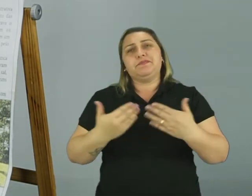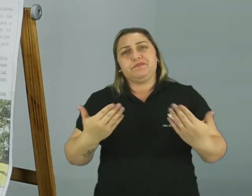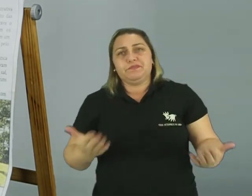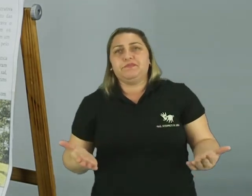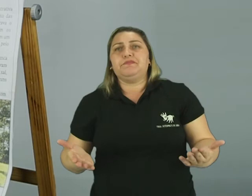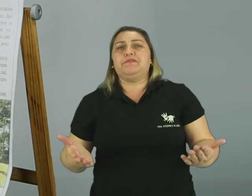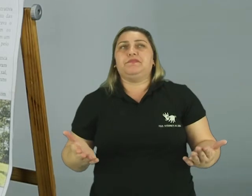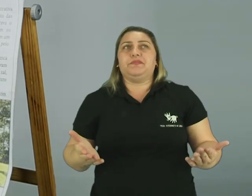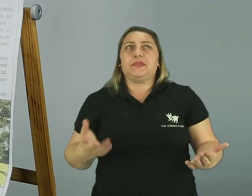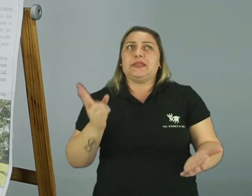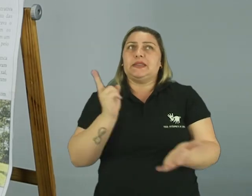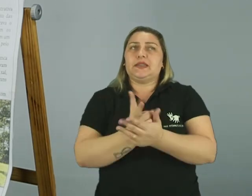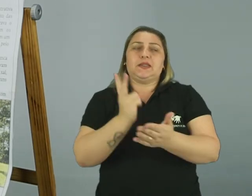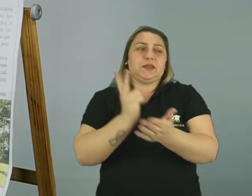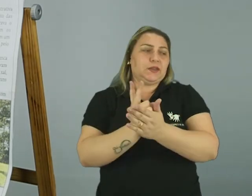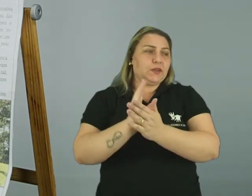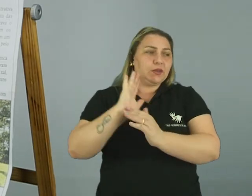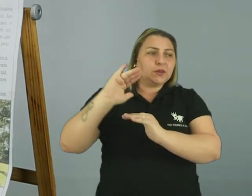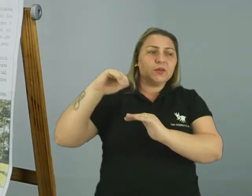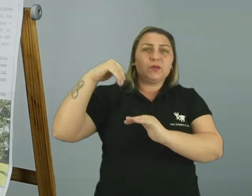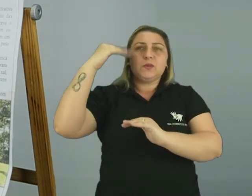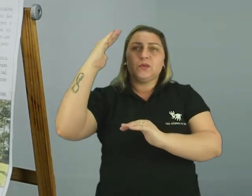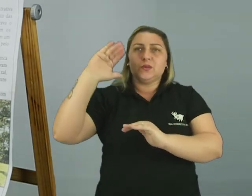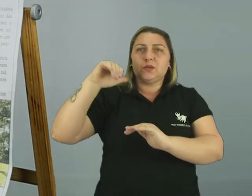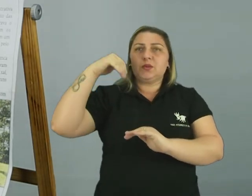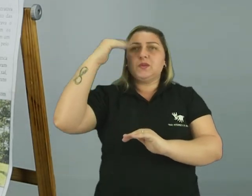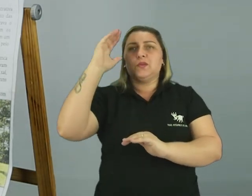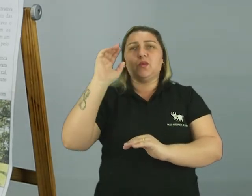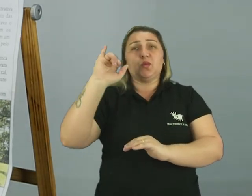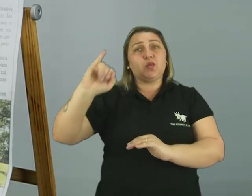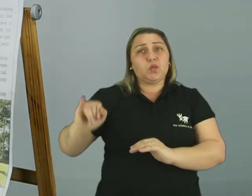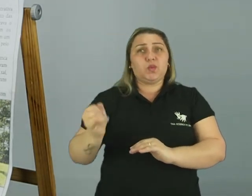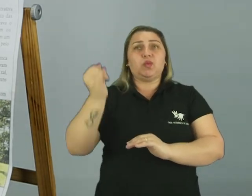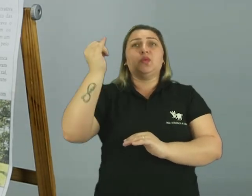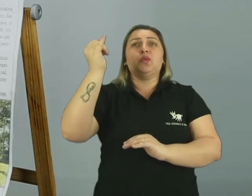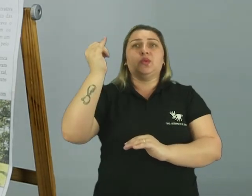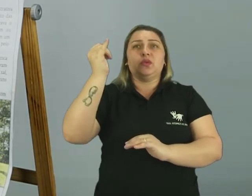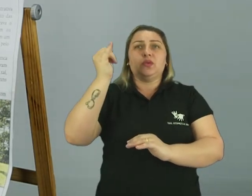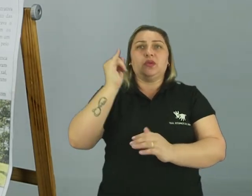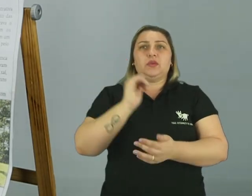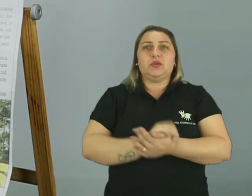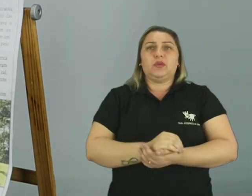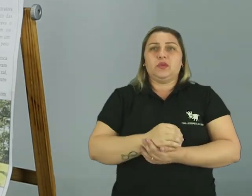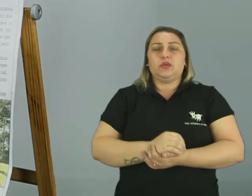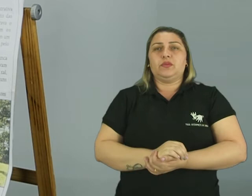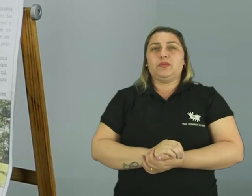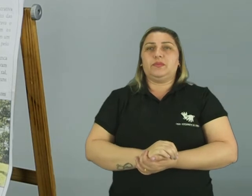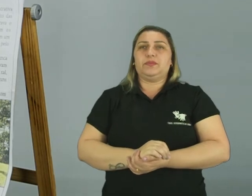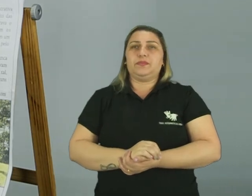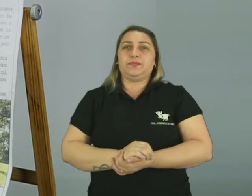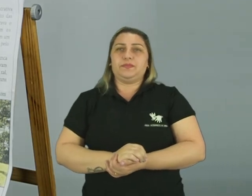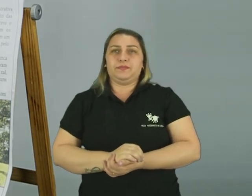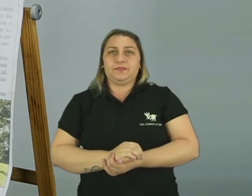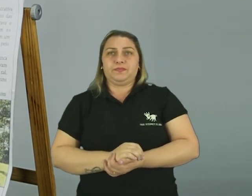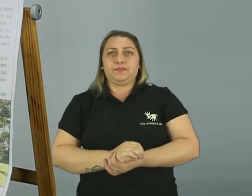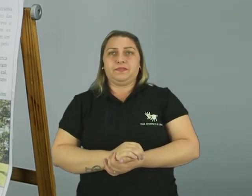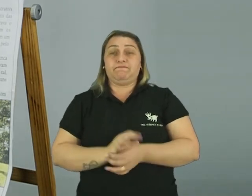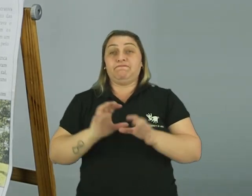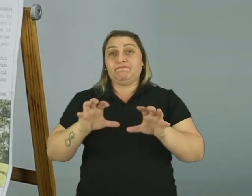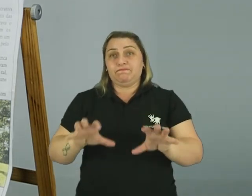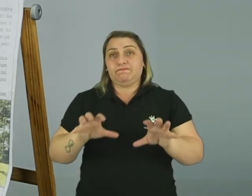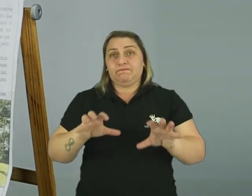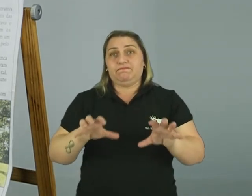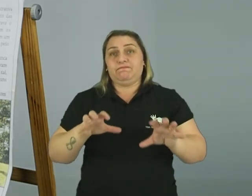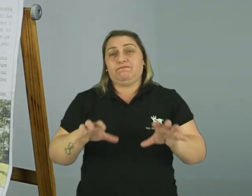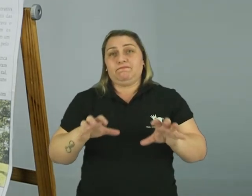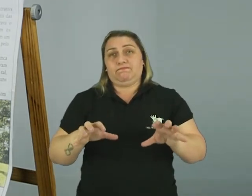ficando vai sempre aumentando, aumentando. Então você só paga como se fosse os juros. Você nunca vai pagar essa conta. Então era dessa forma